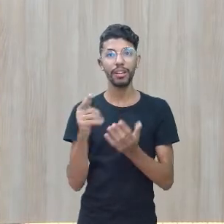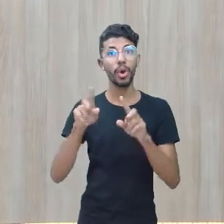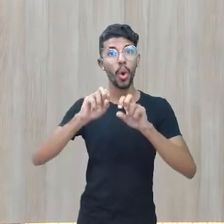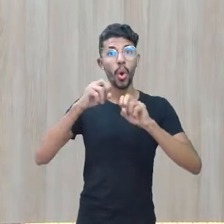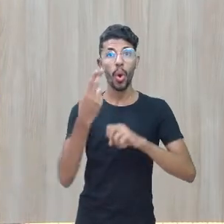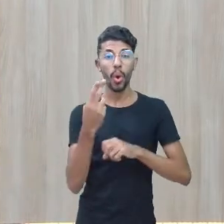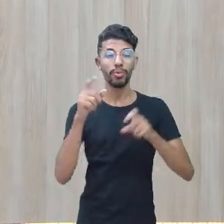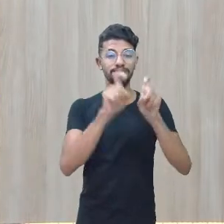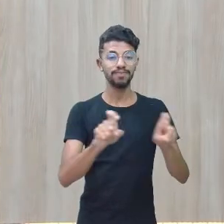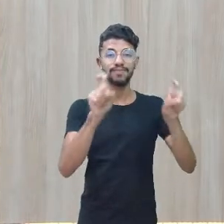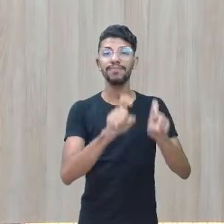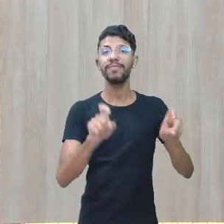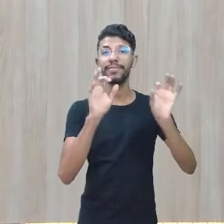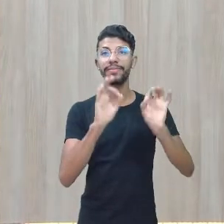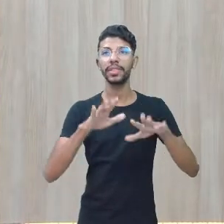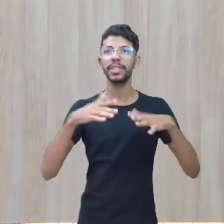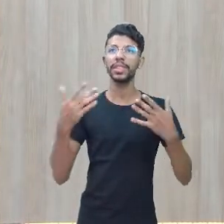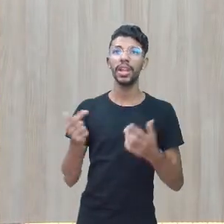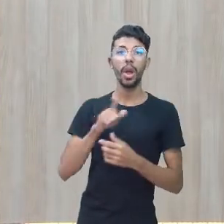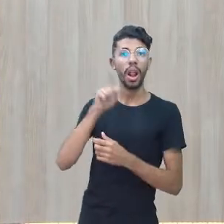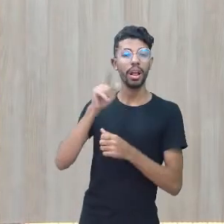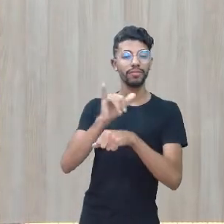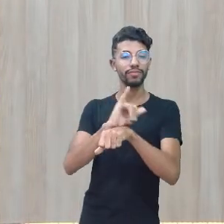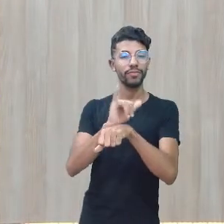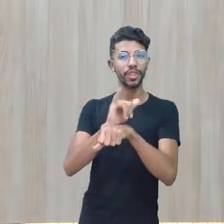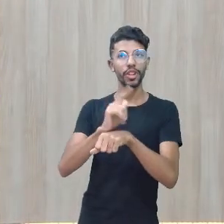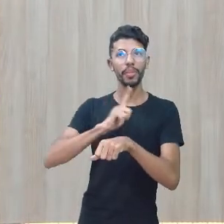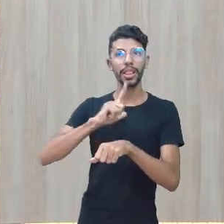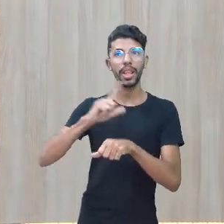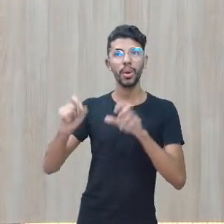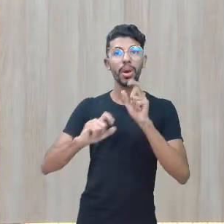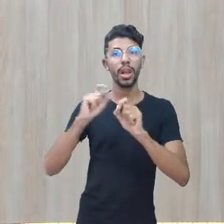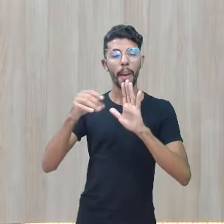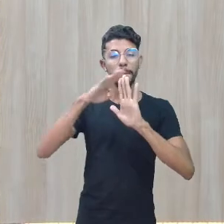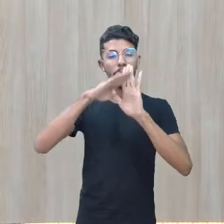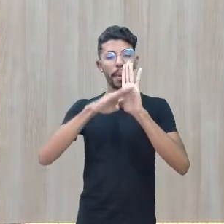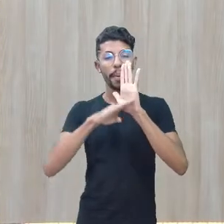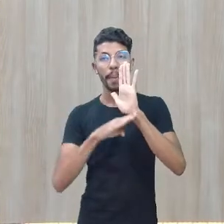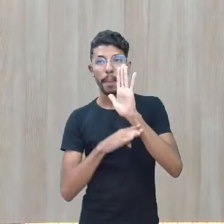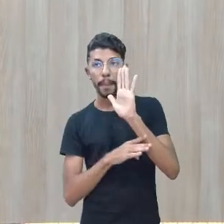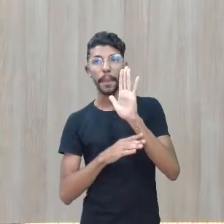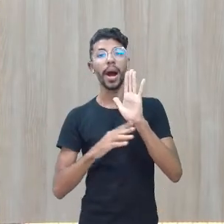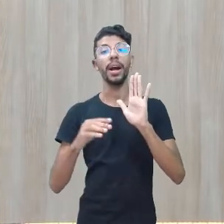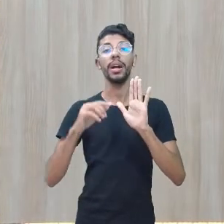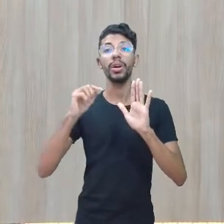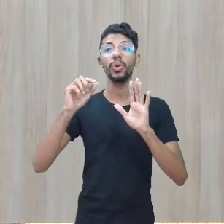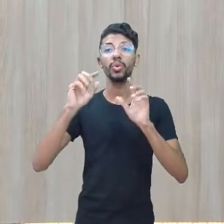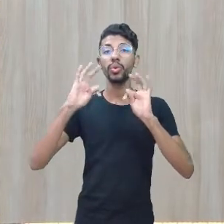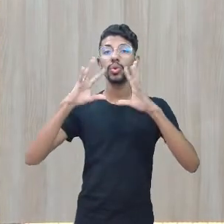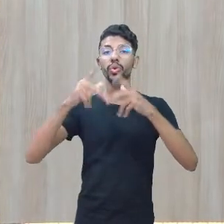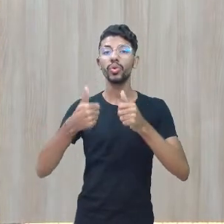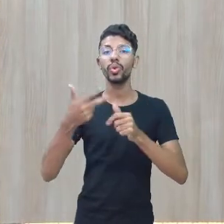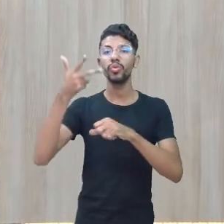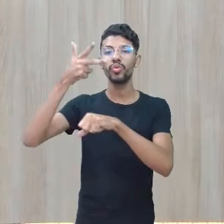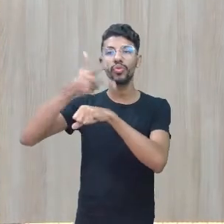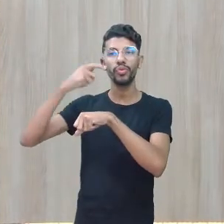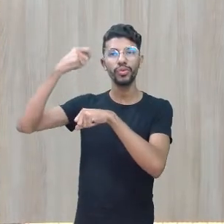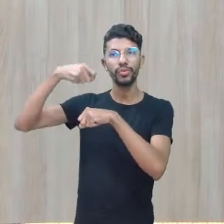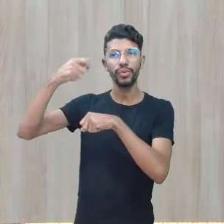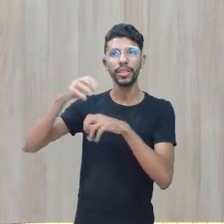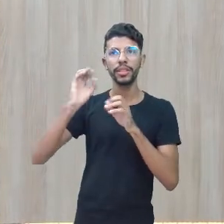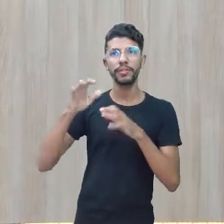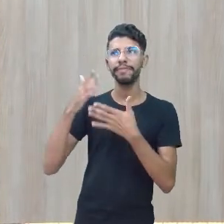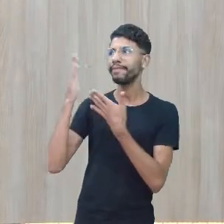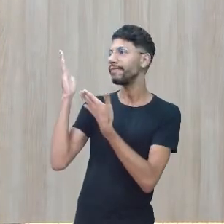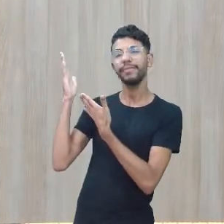tem a playlist da sua série. Então, dá uma olhadinha aqui, ó. Coloquei uma telinha para você se acostumar com o